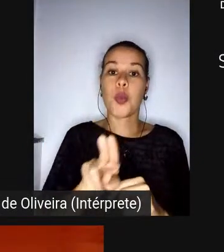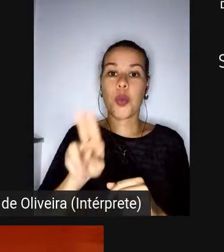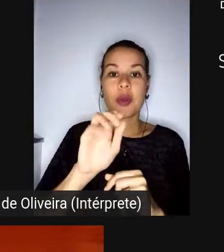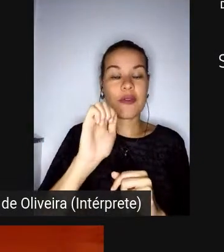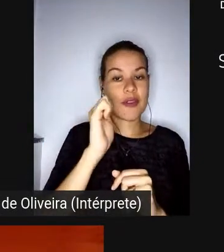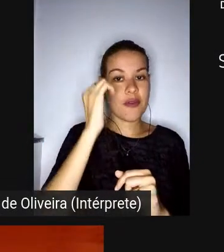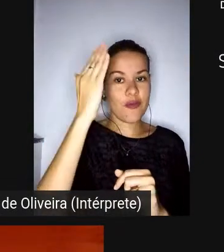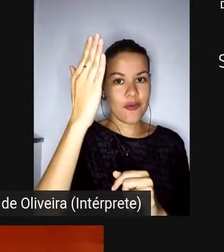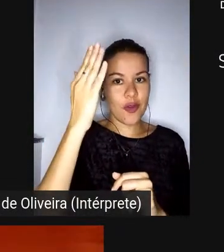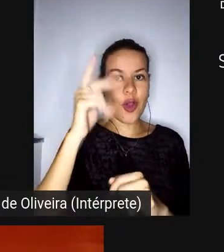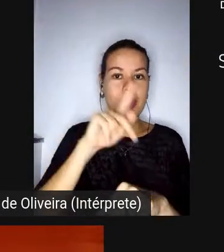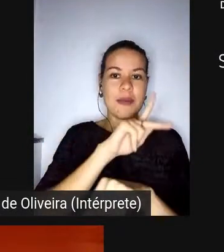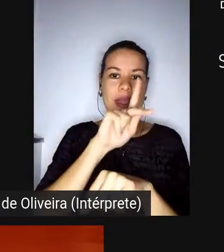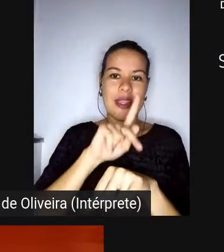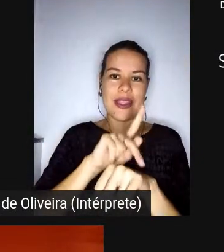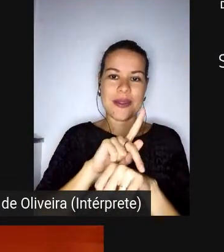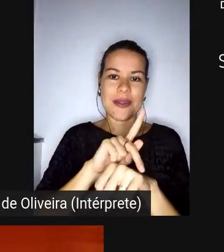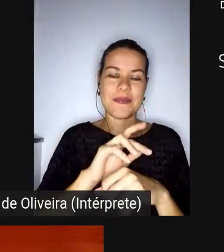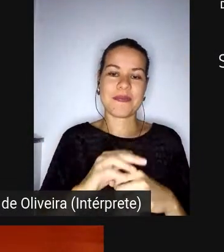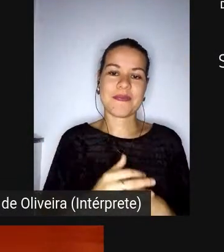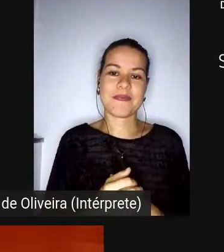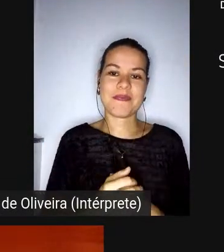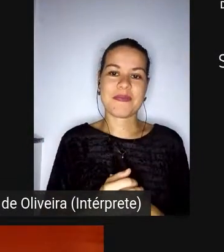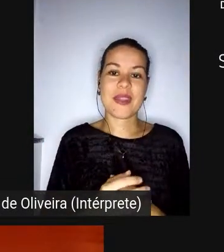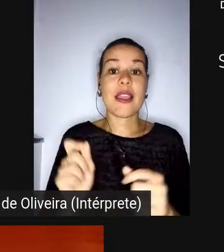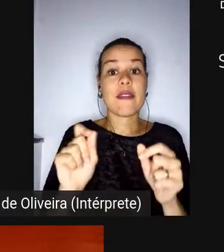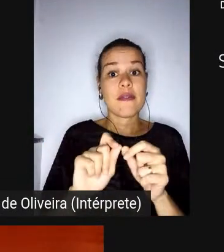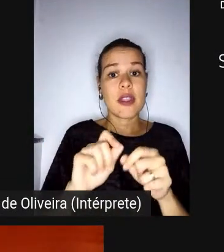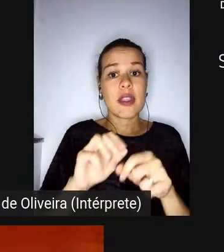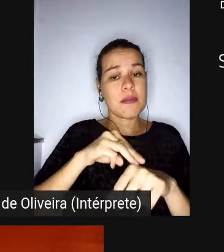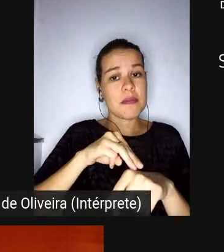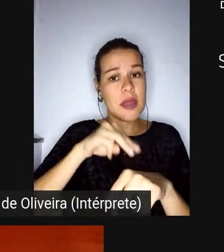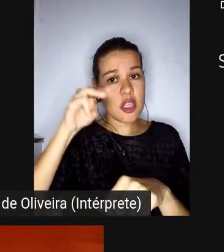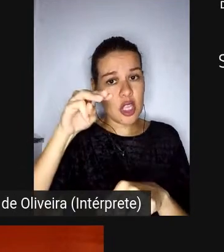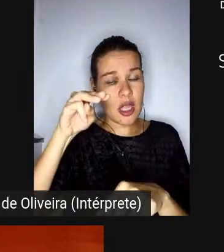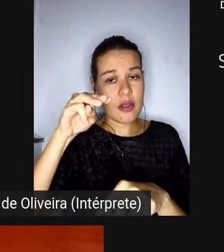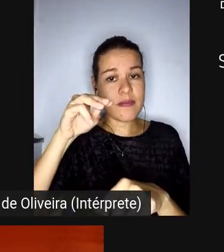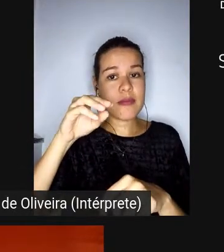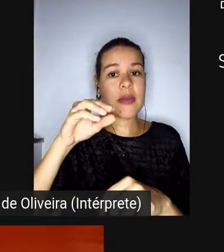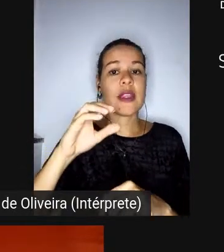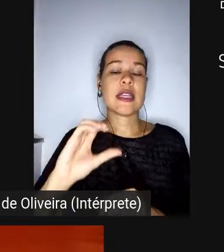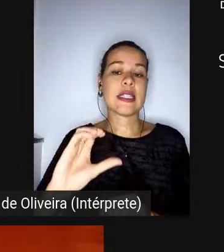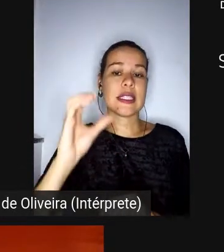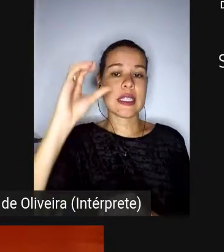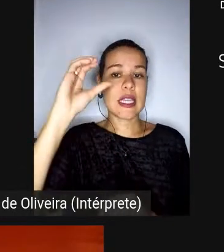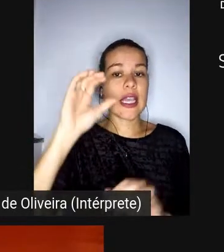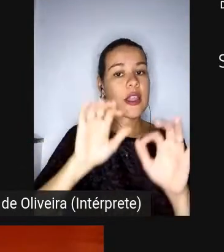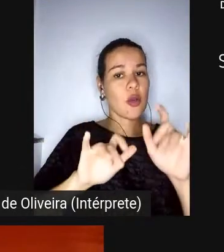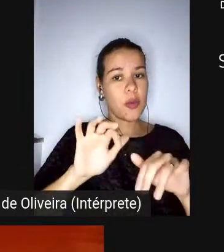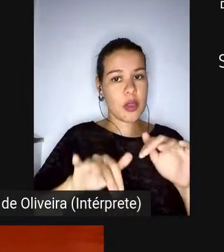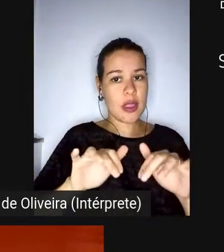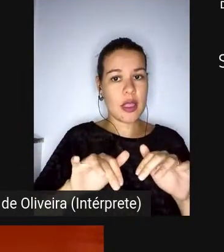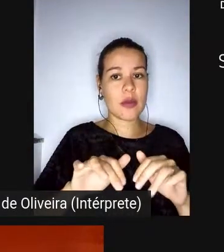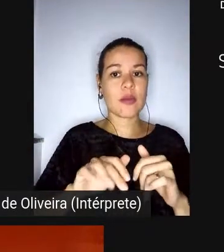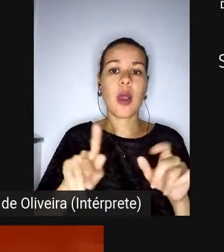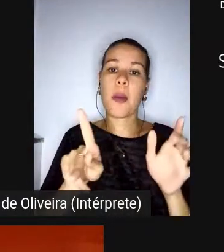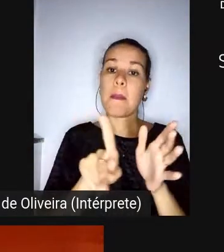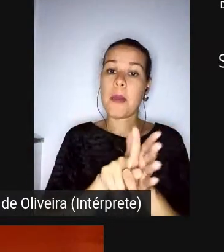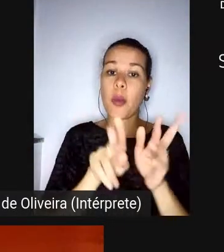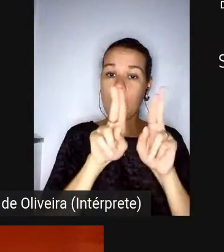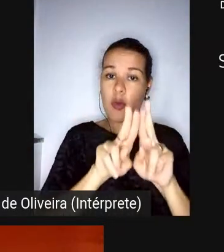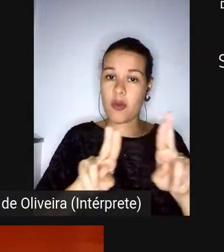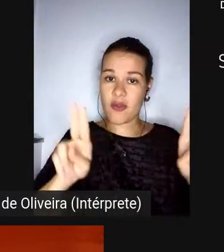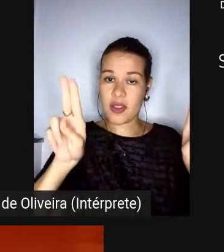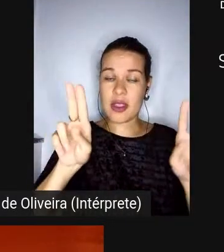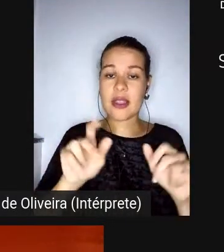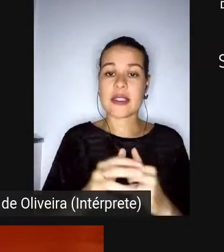ele conserta cursou mestrado em Ciências da Computação pela Universidade Federal de Santa Catarina também tem especialização em TV digital pela Universidade